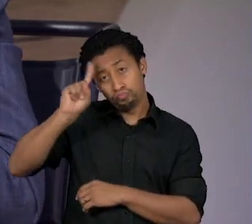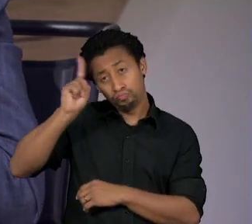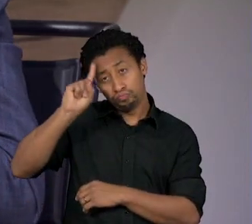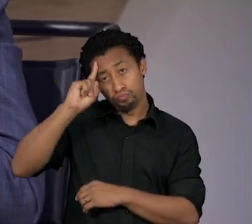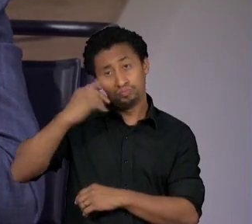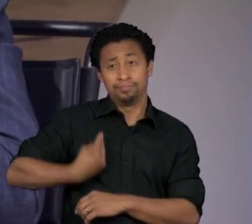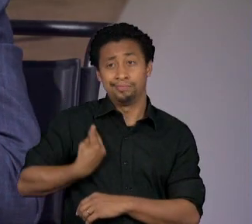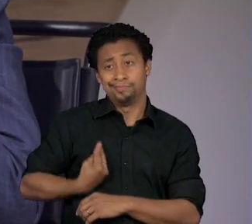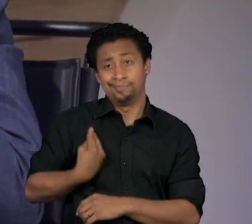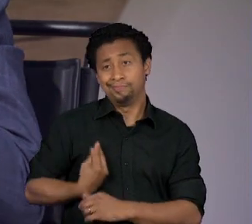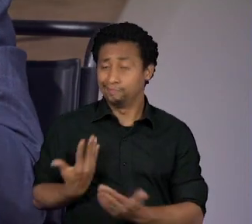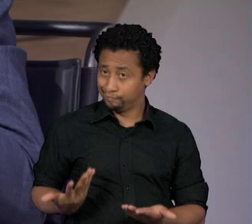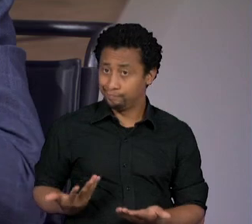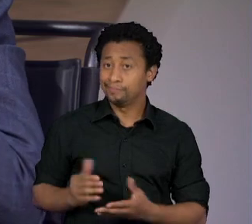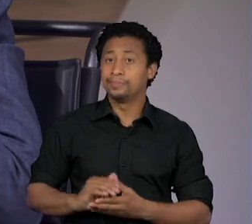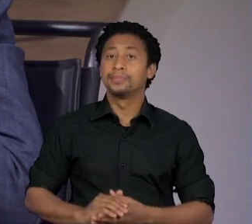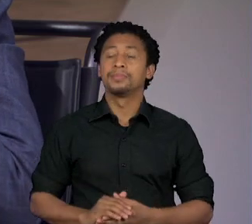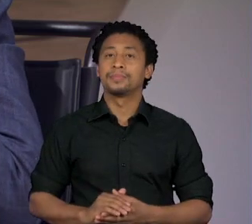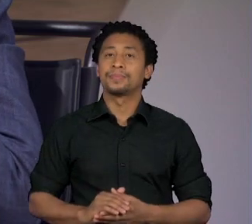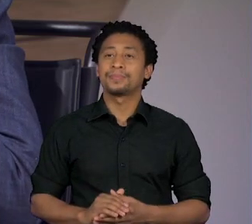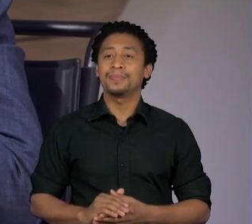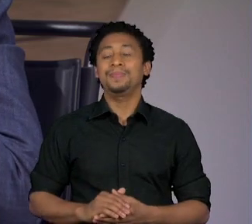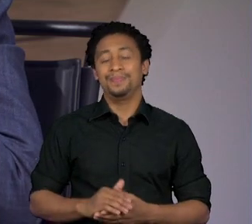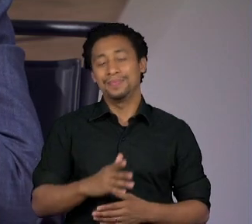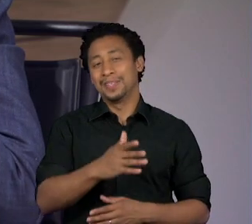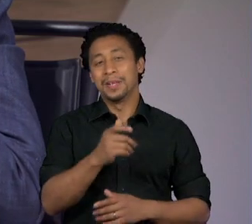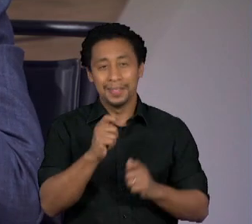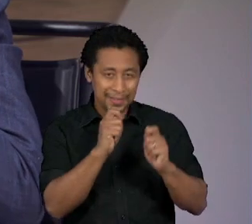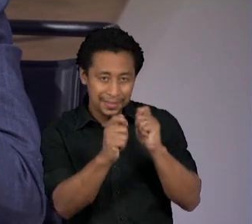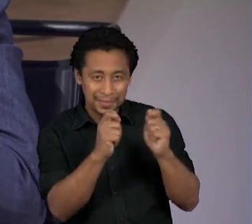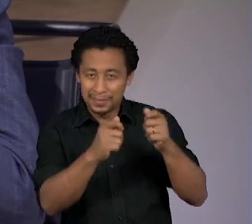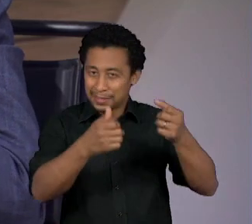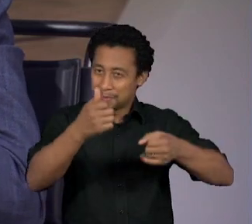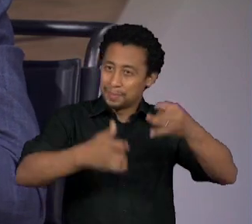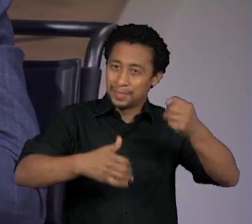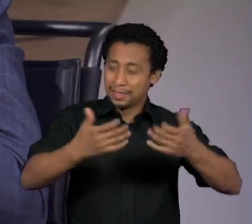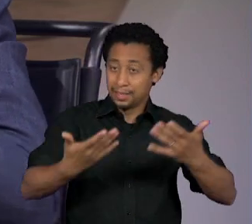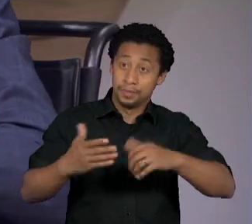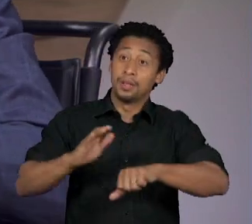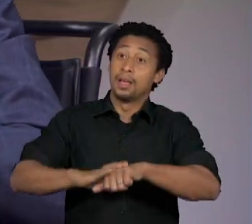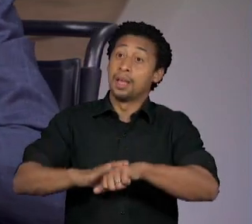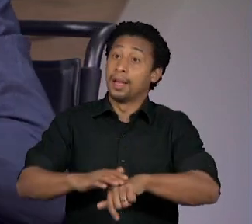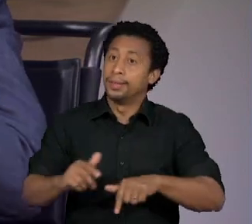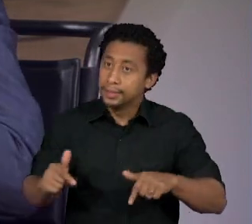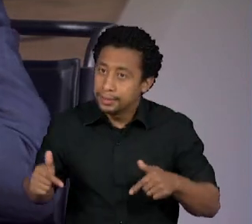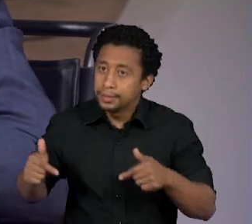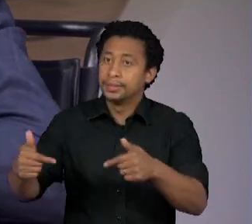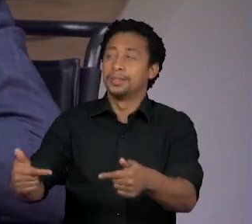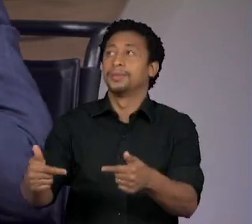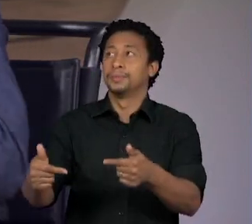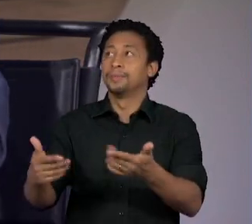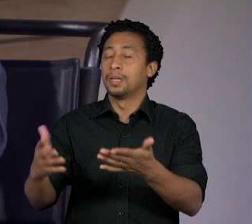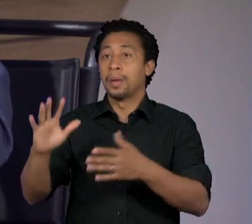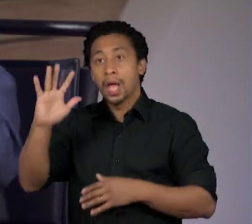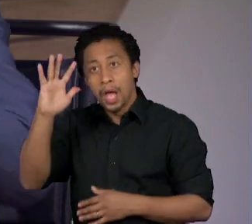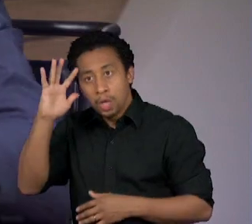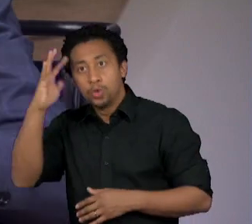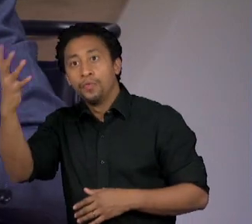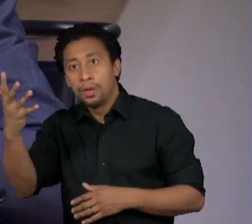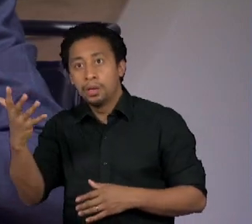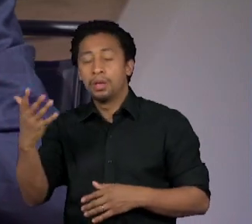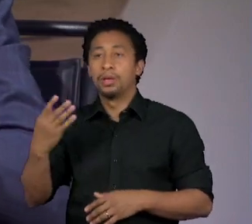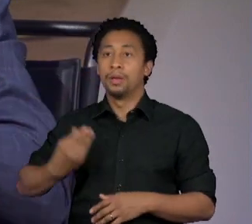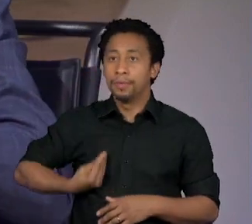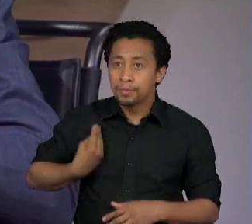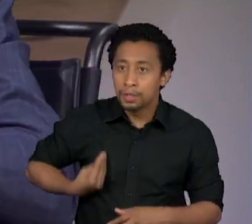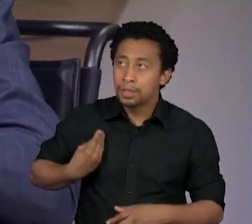Então, como a doutora falou, então, as funções executivas, né, que é a capacidade de nós resolvermos o nosso dia a dia,